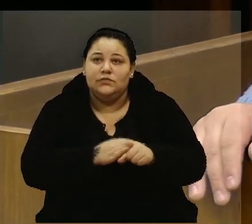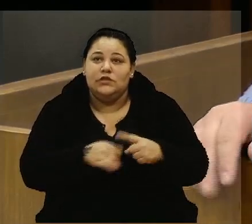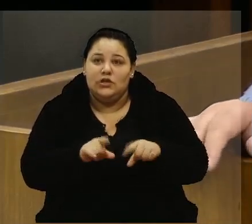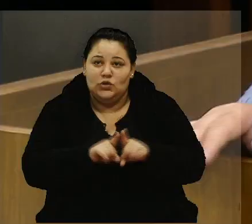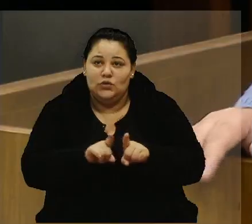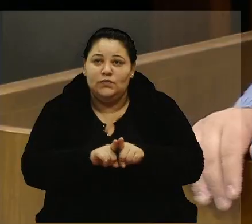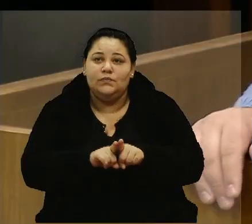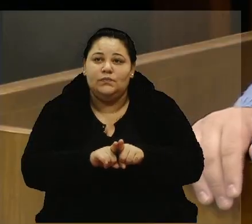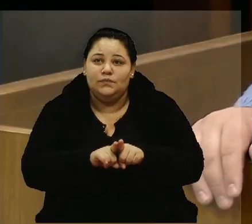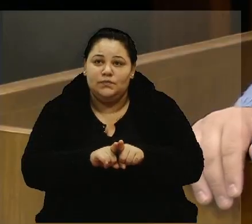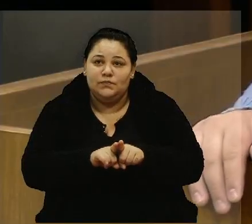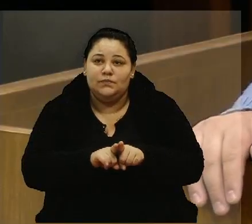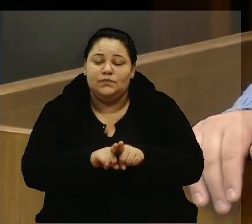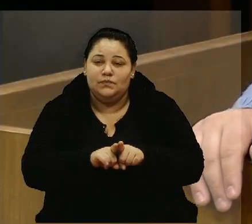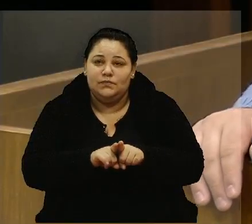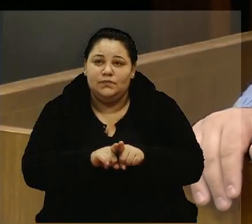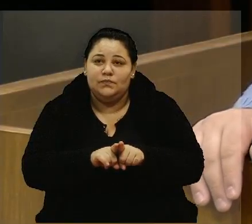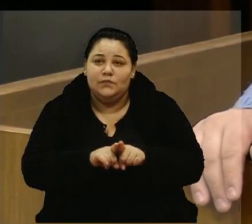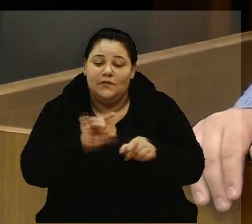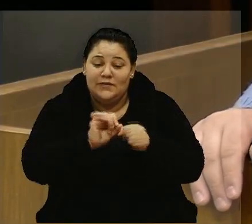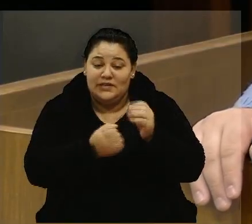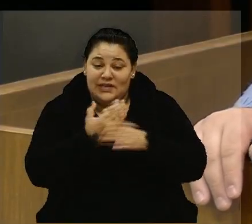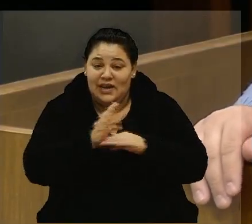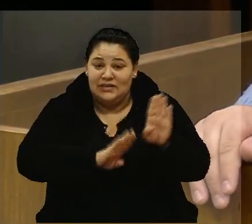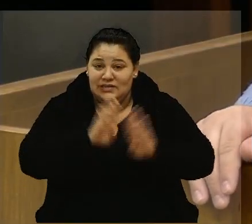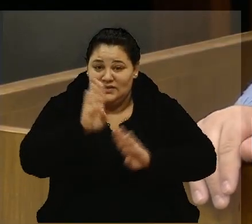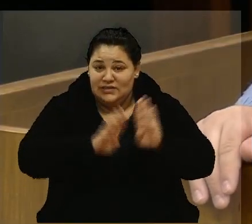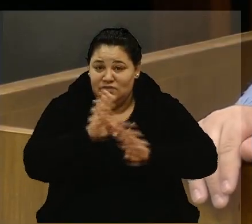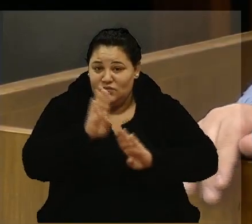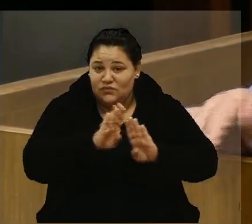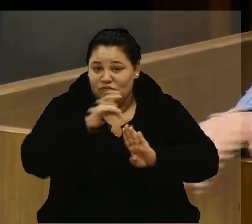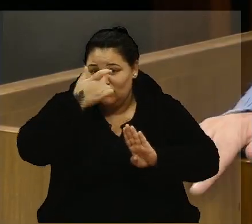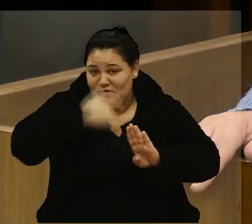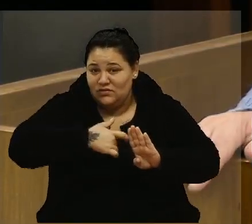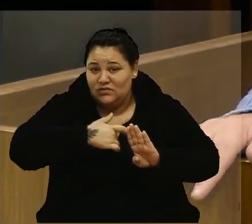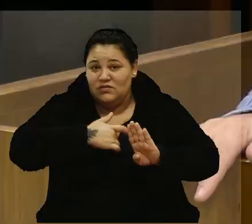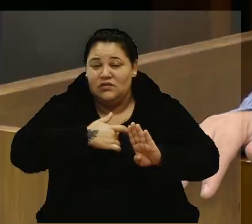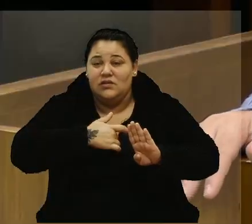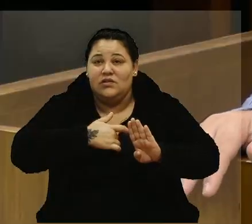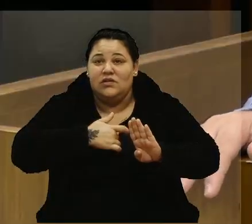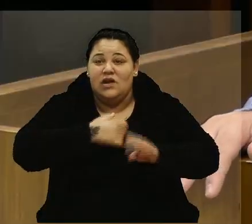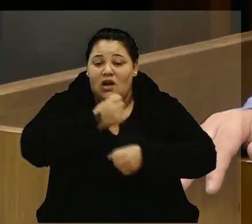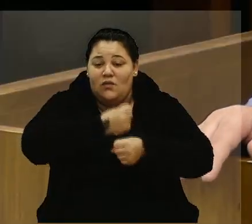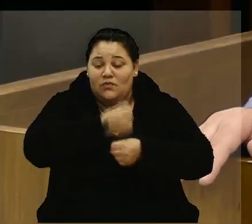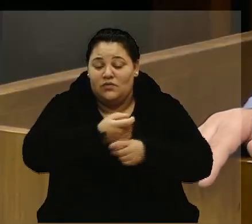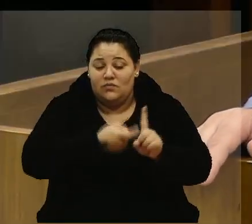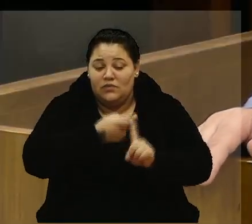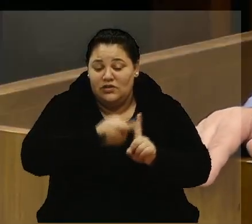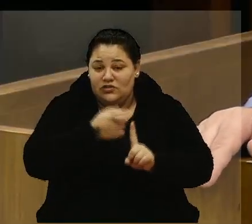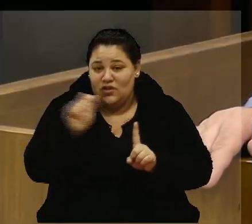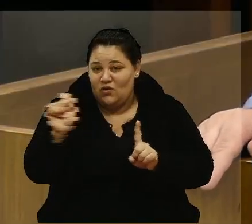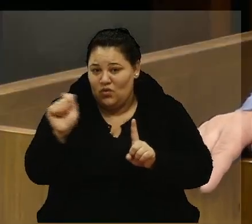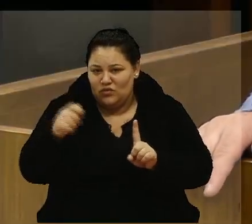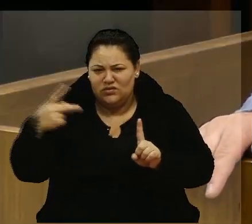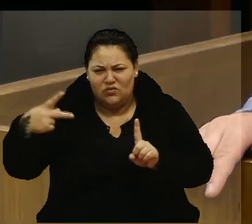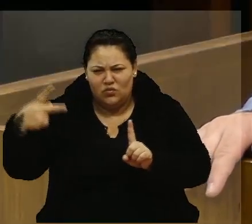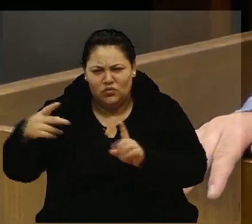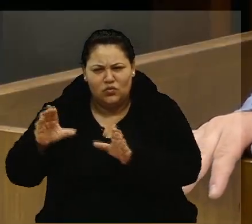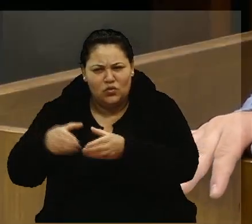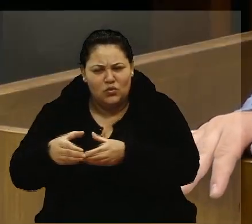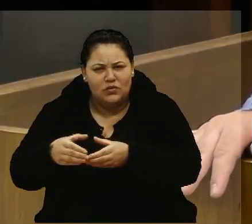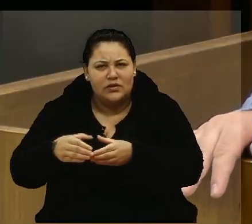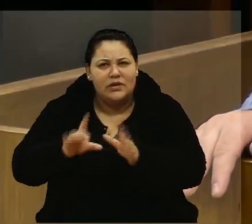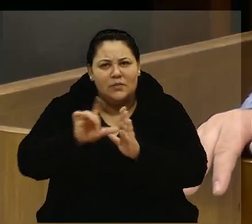em maio, que será feita a licitação. Provavelmente as obras iniciarão no mês de agosto, desse primeiro pacote. O segundo no mês de